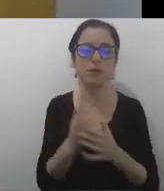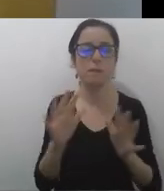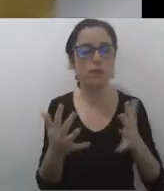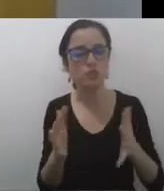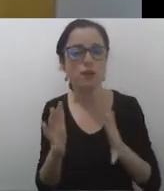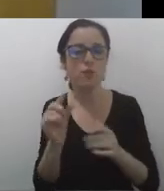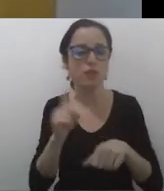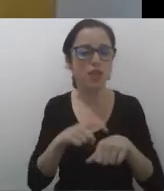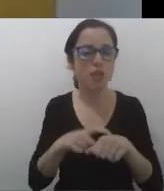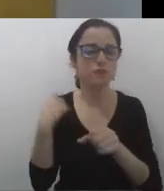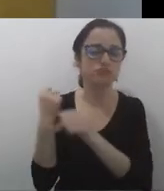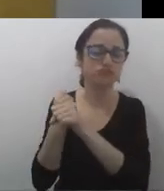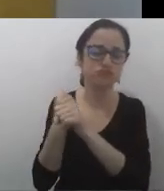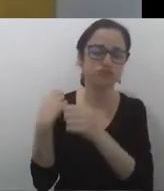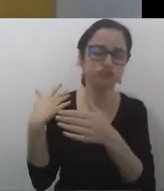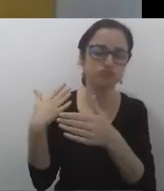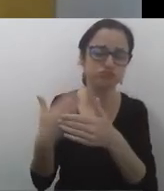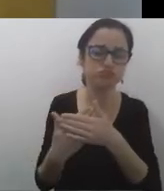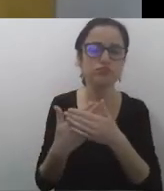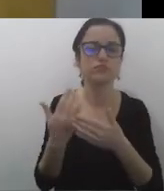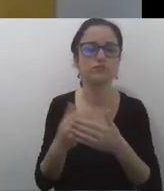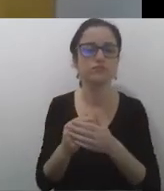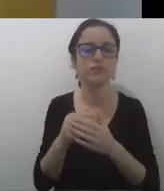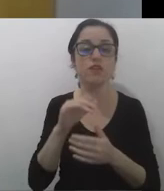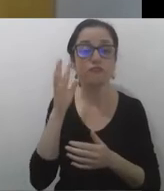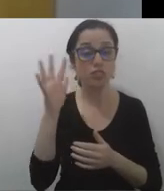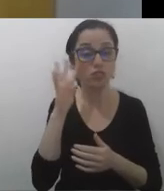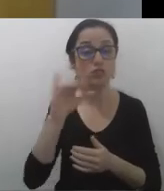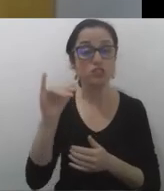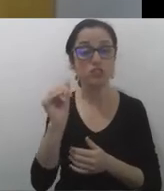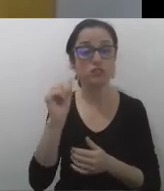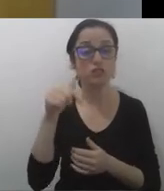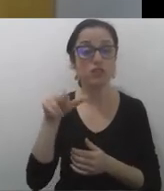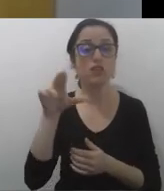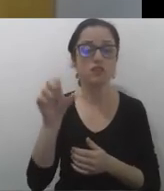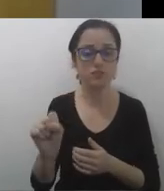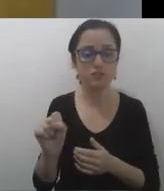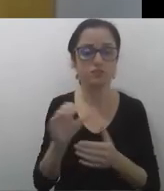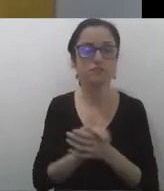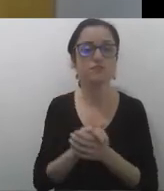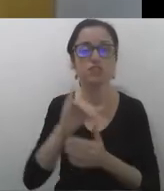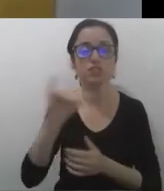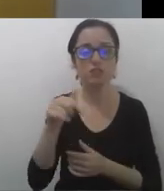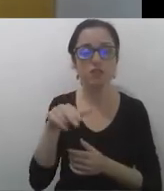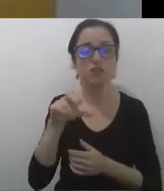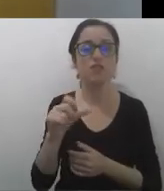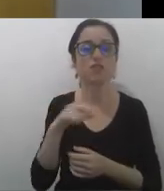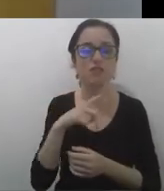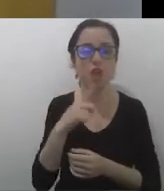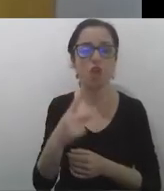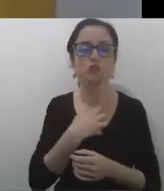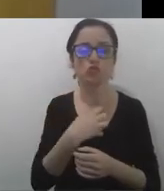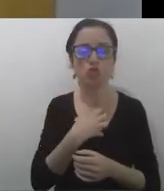intervenções mais ou menos recentes, digamos, de alguns anos para cá, do filósofo Jacques Rancière, né? O